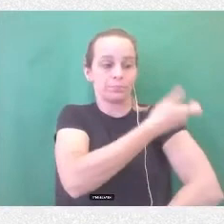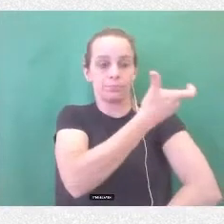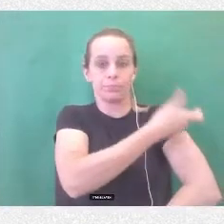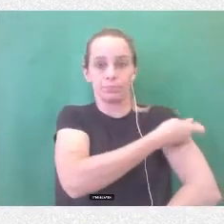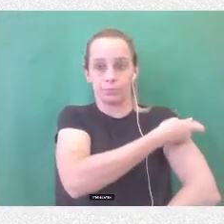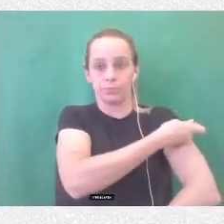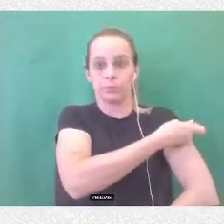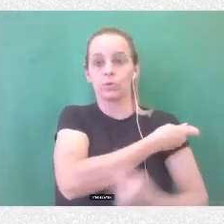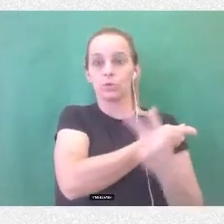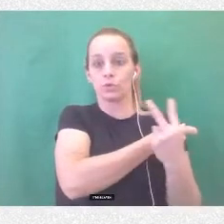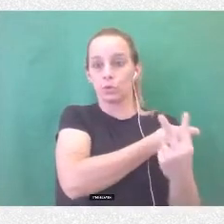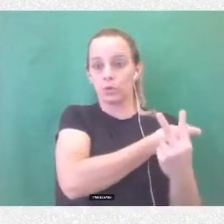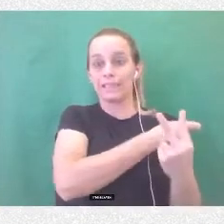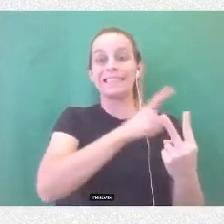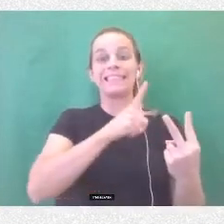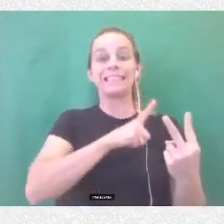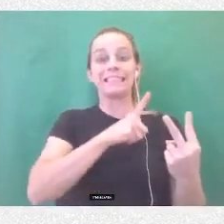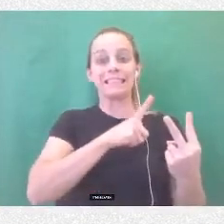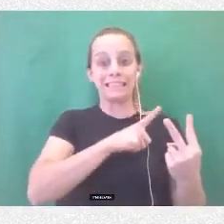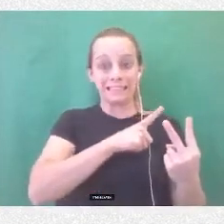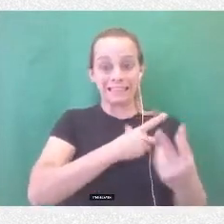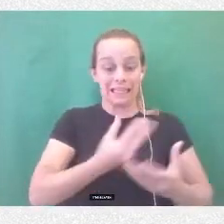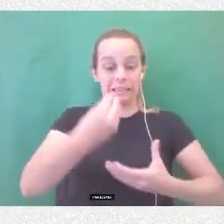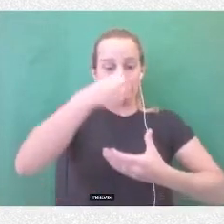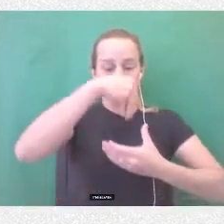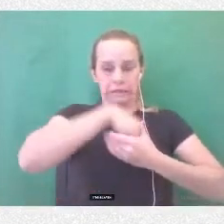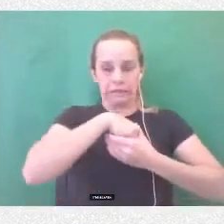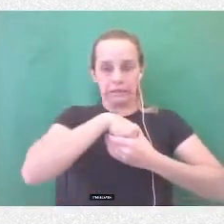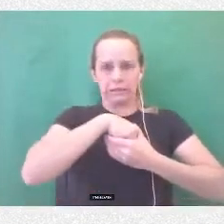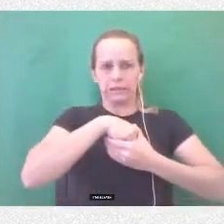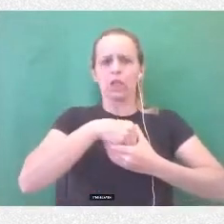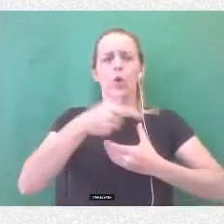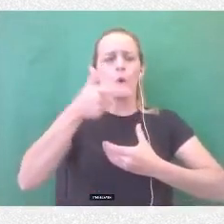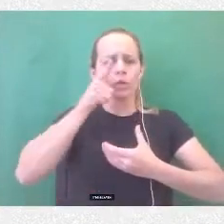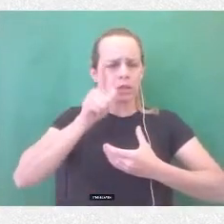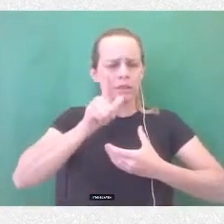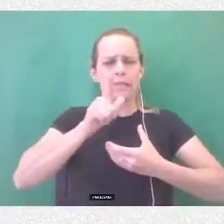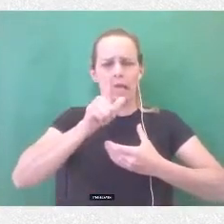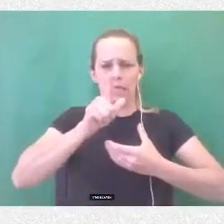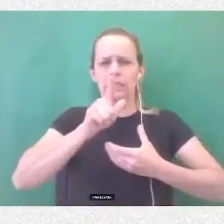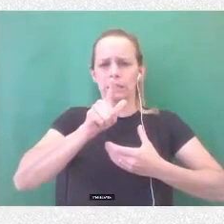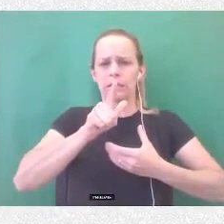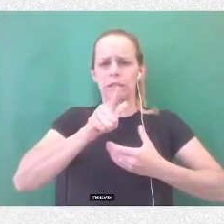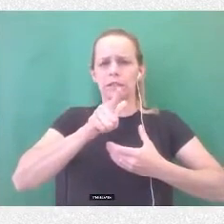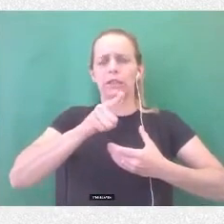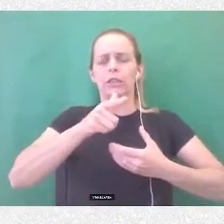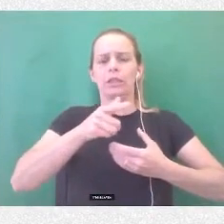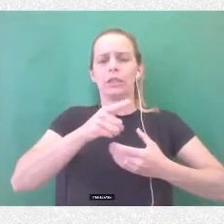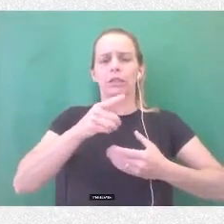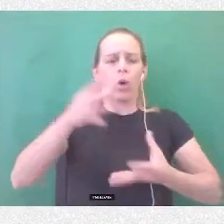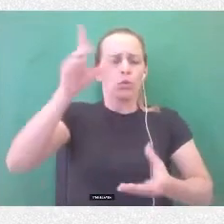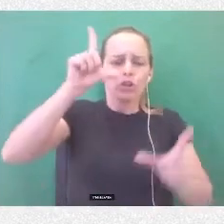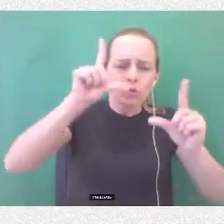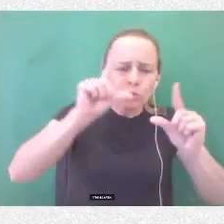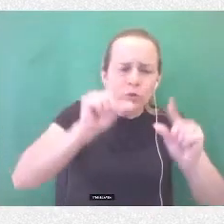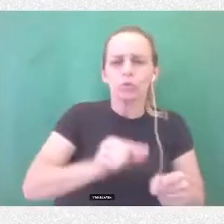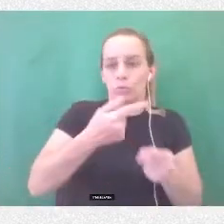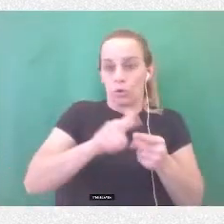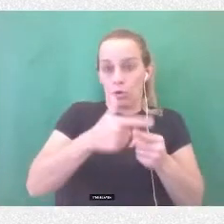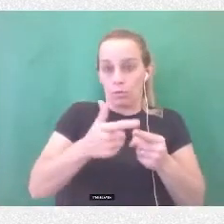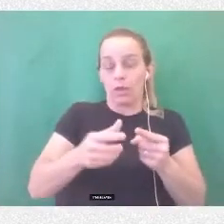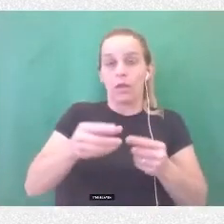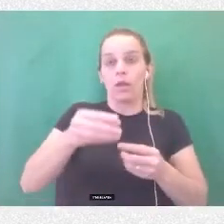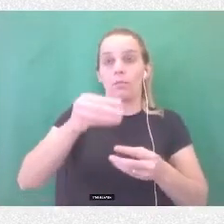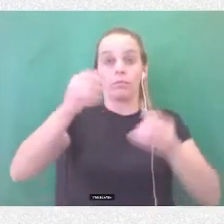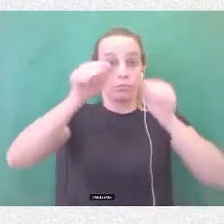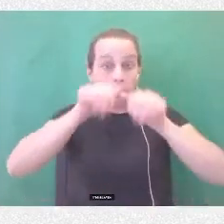possui títulos de anticorpos neutralizantes suficientes para termos ação contra as diferentes variantes circulantes hoje.